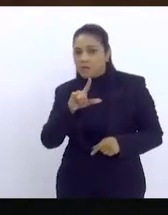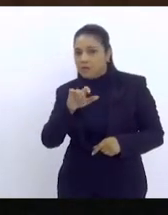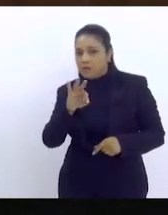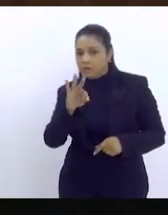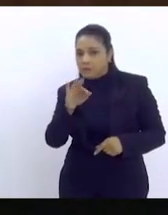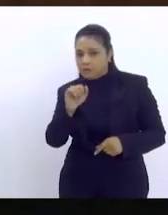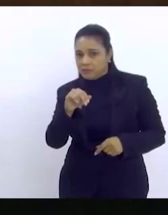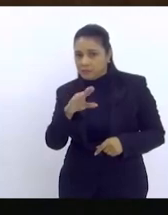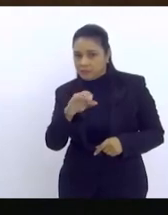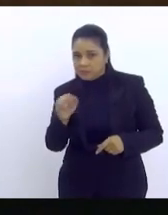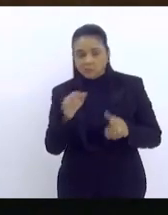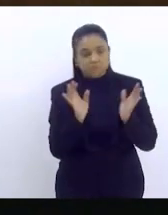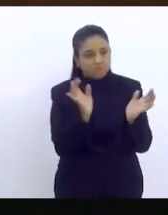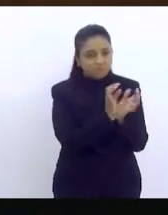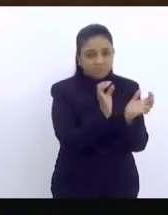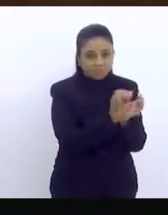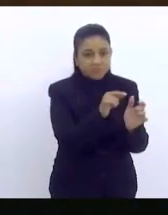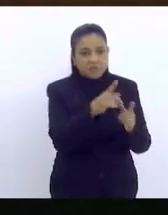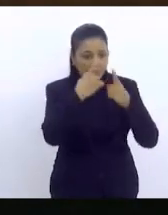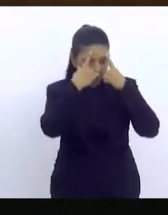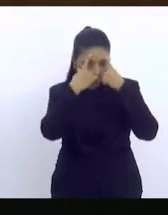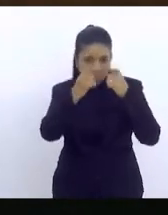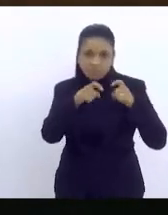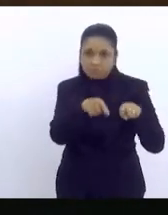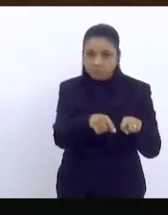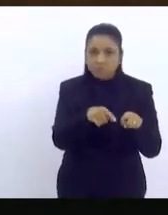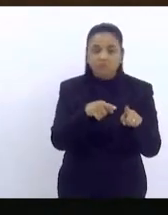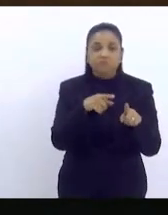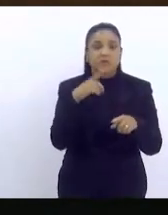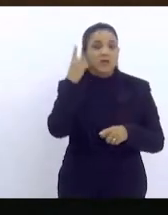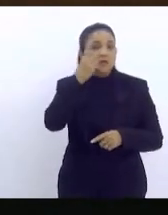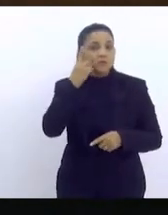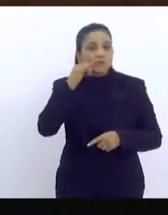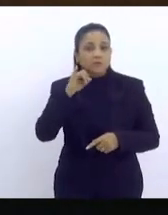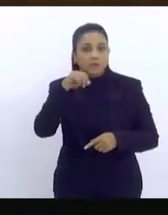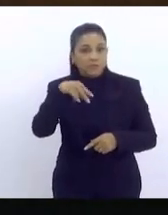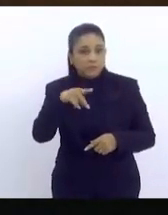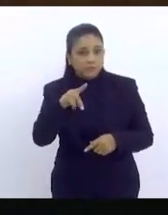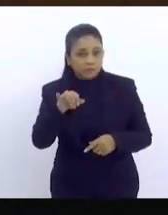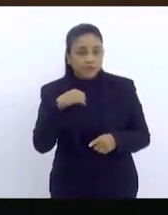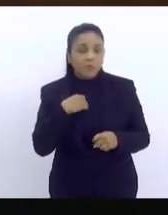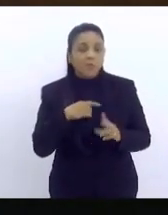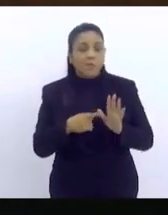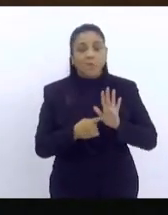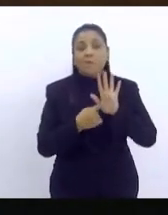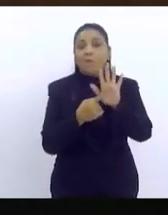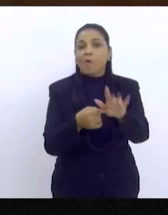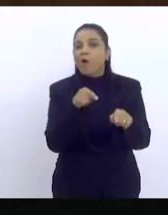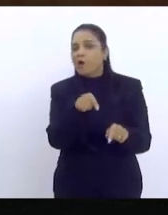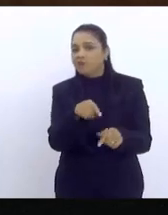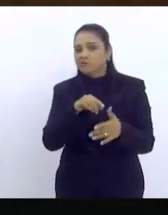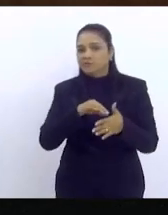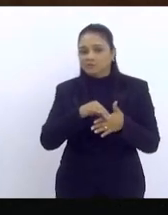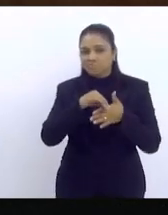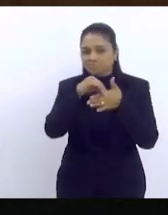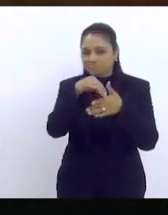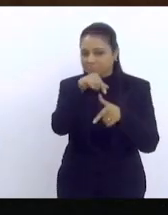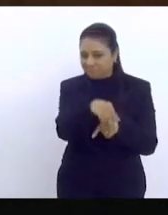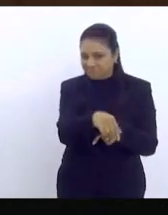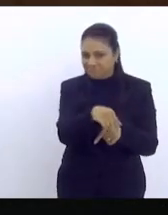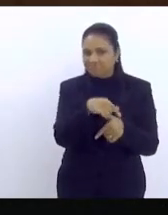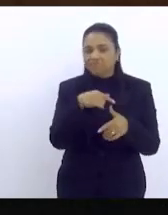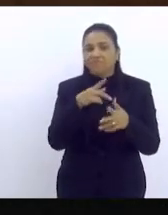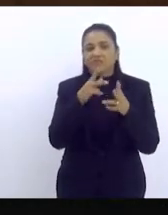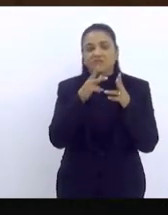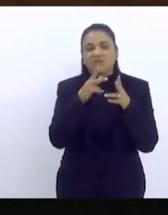agrediu a deputada Índia e revela que esses militantes da mesma estirpe dos militantes